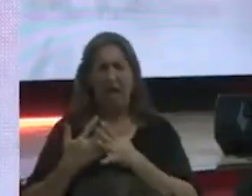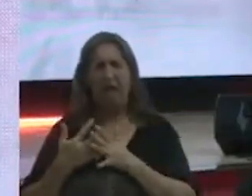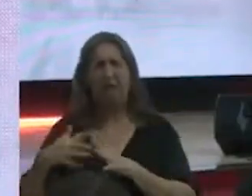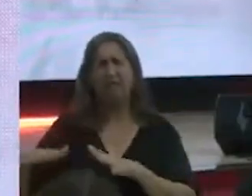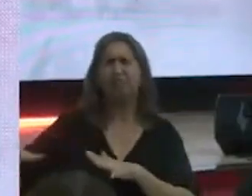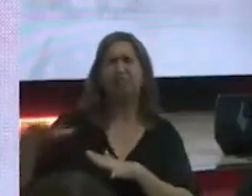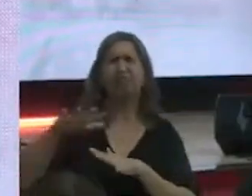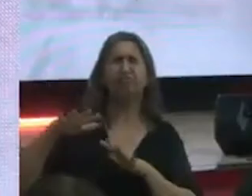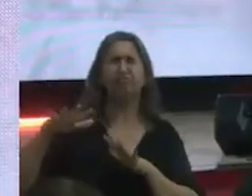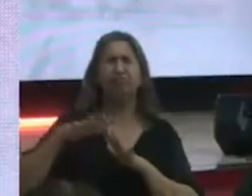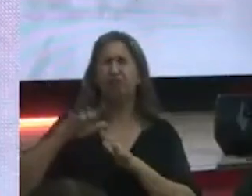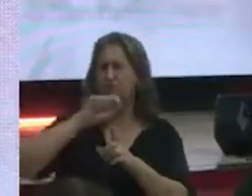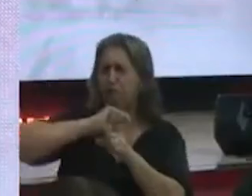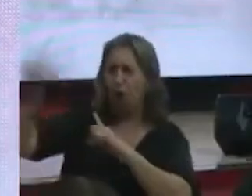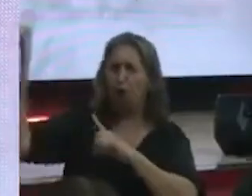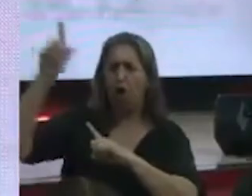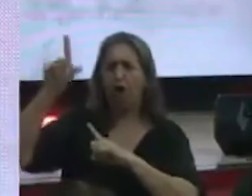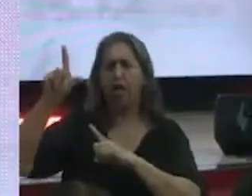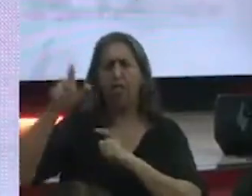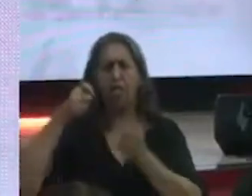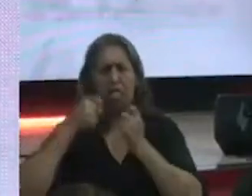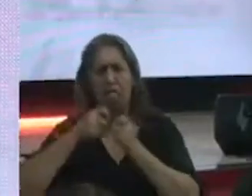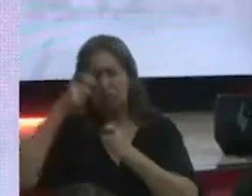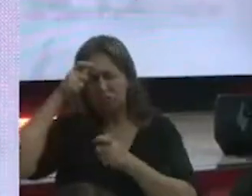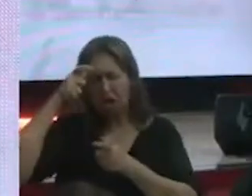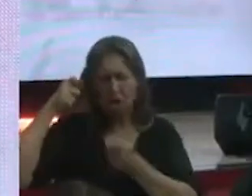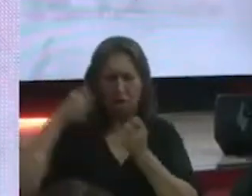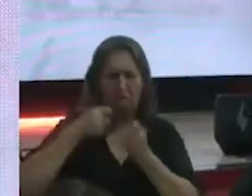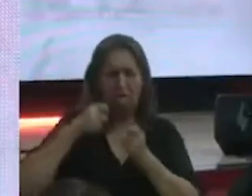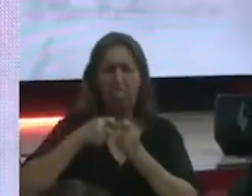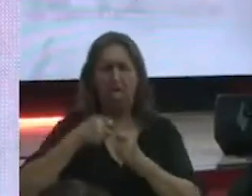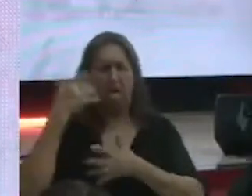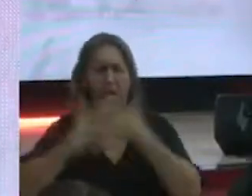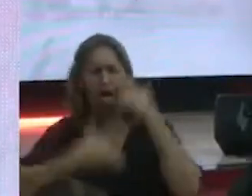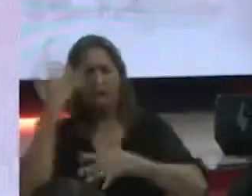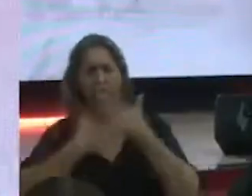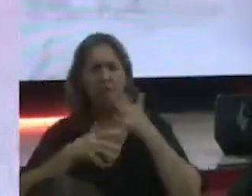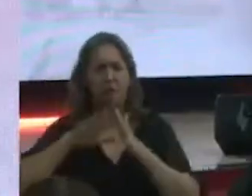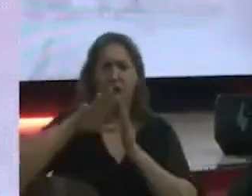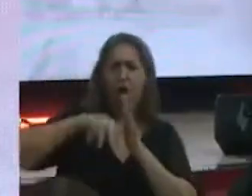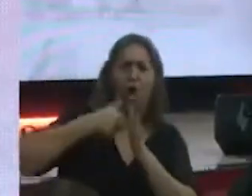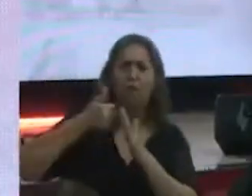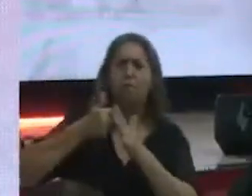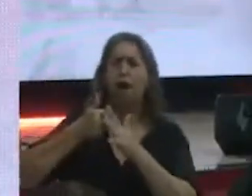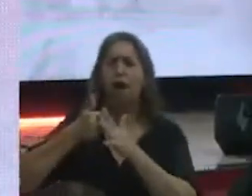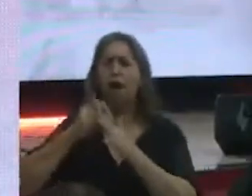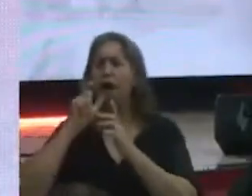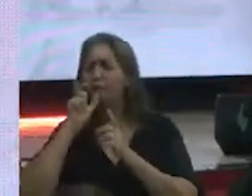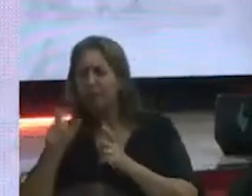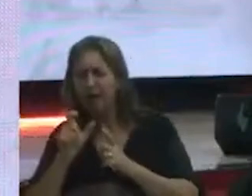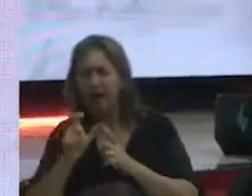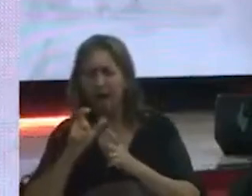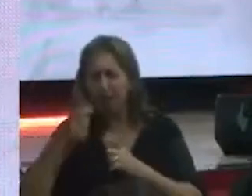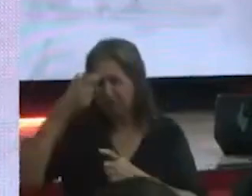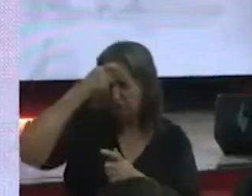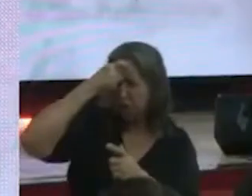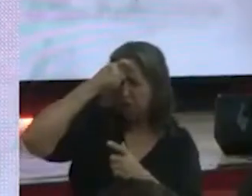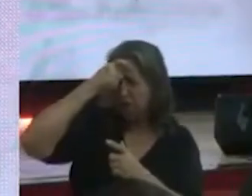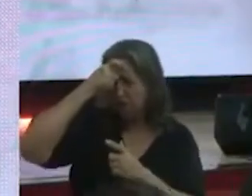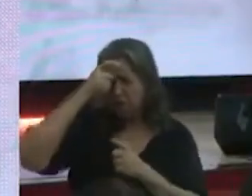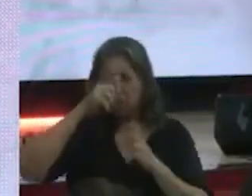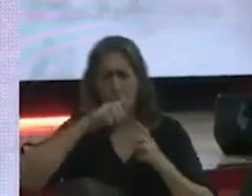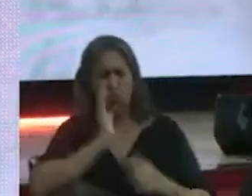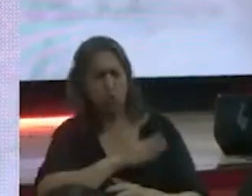espiritual e toda Tentativa do inimigo do adversário de roubar a palavra da nossa mente do nosso